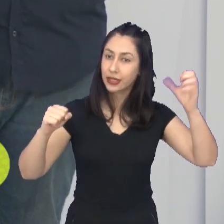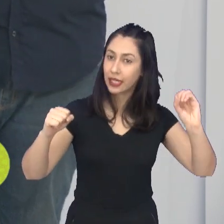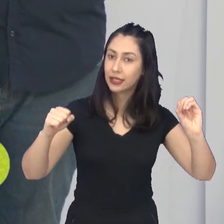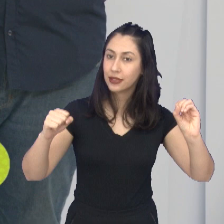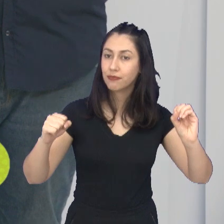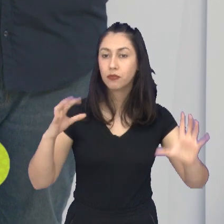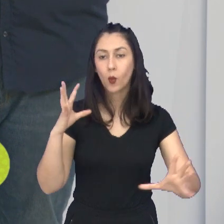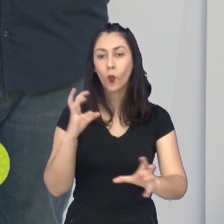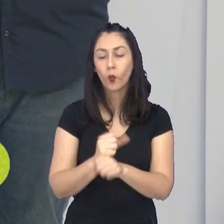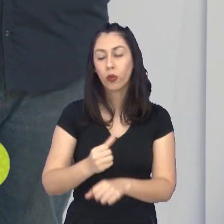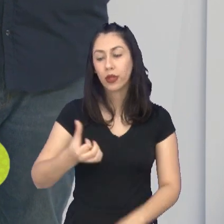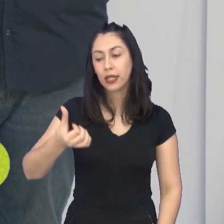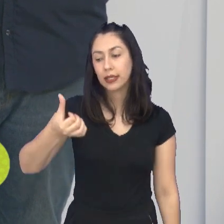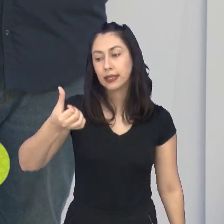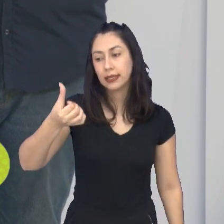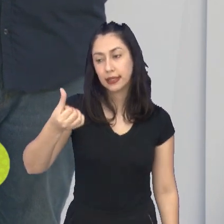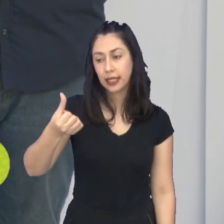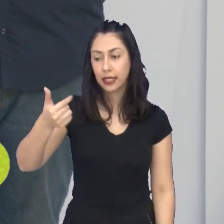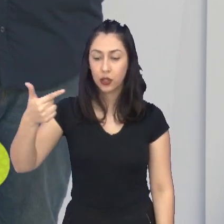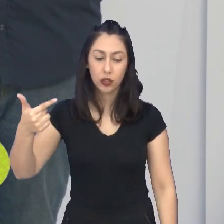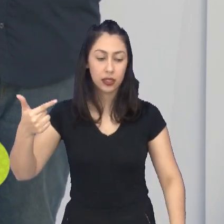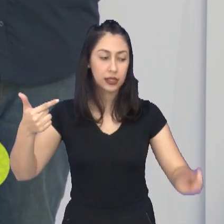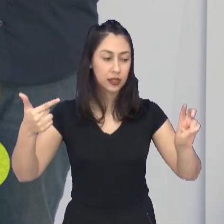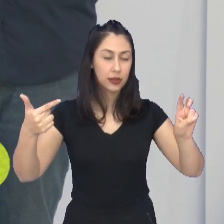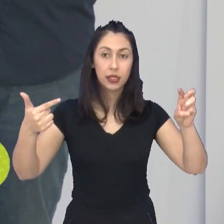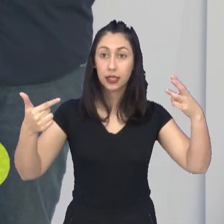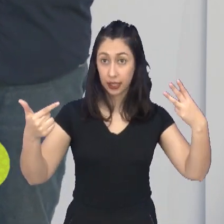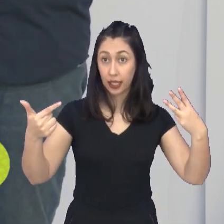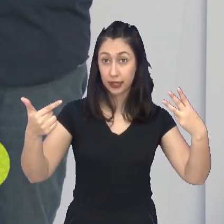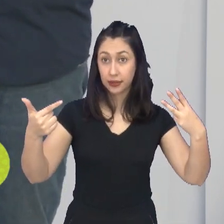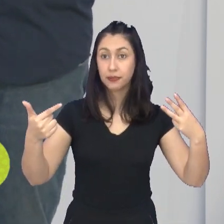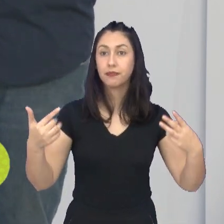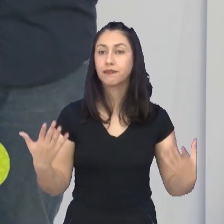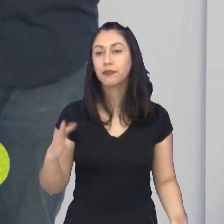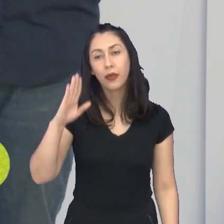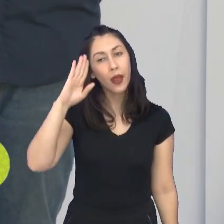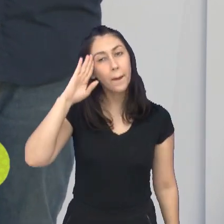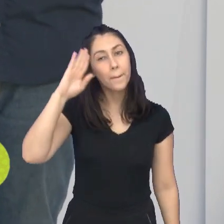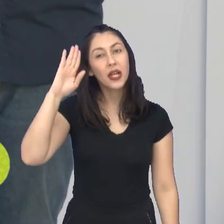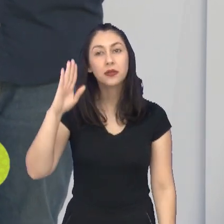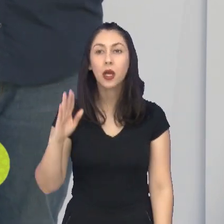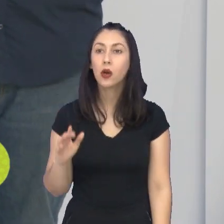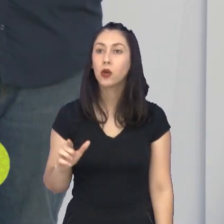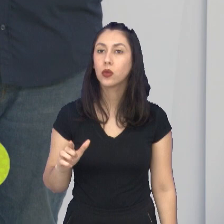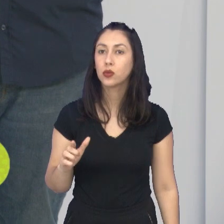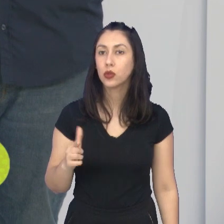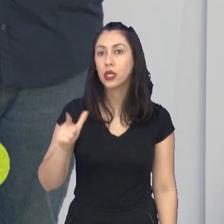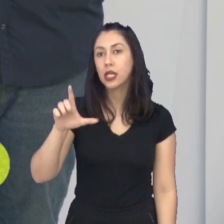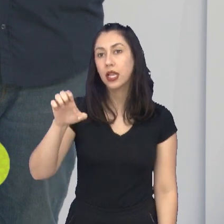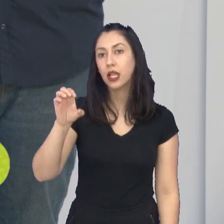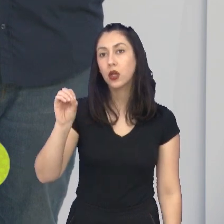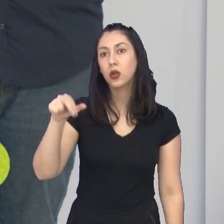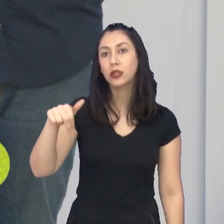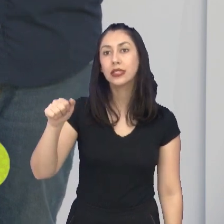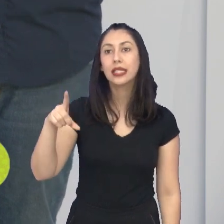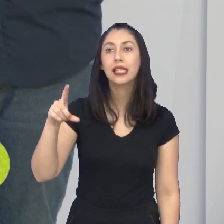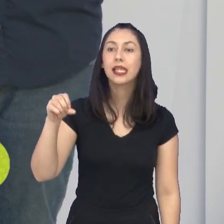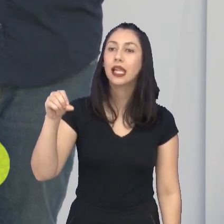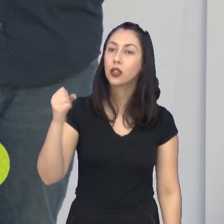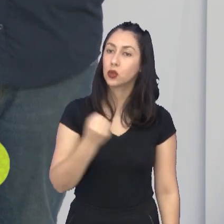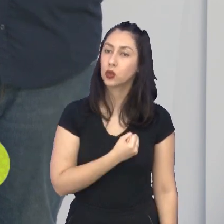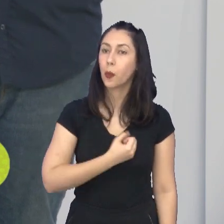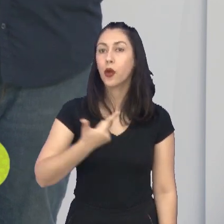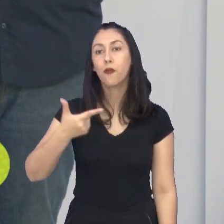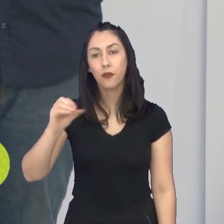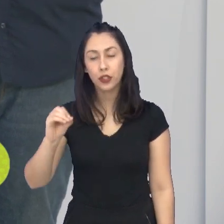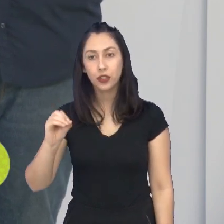final 62-53. Eu falava do Lema, principal jogador da partida, 20 pontos, 10 rebotes, double-double para ele,